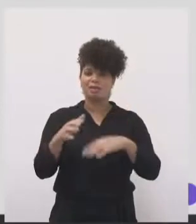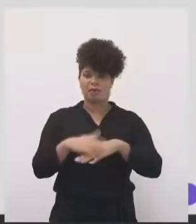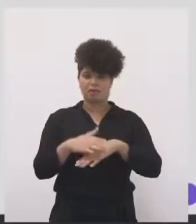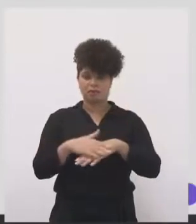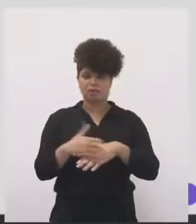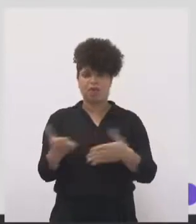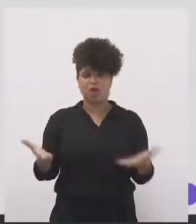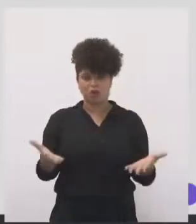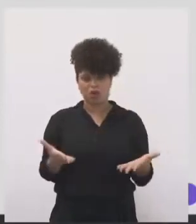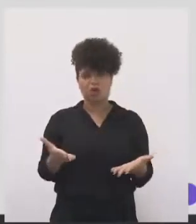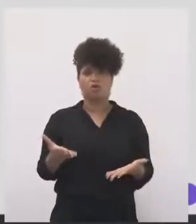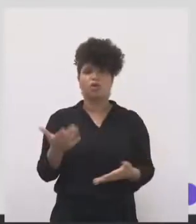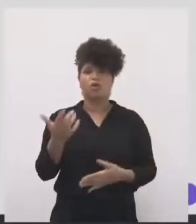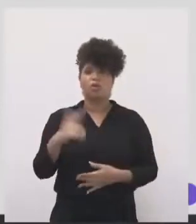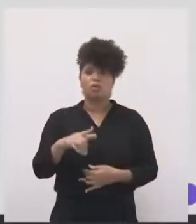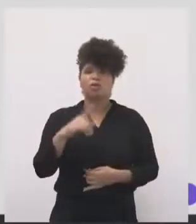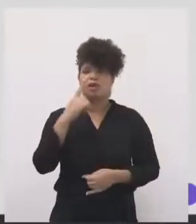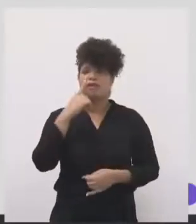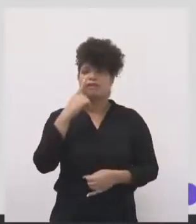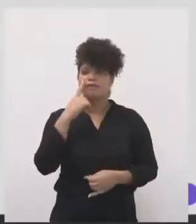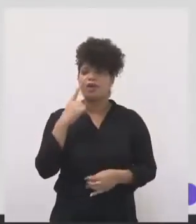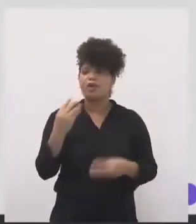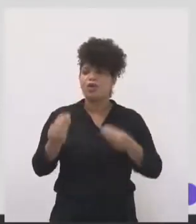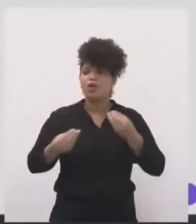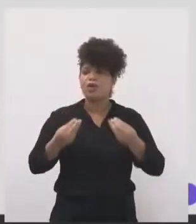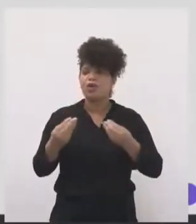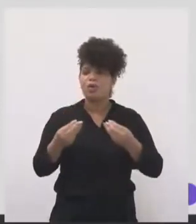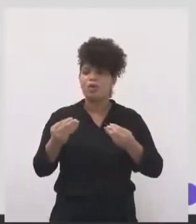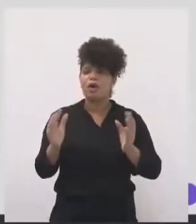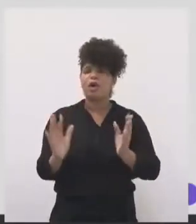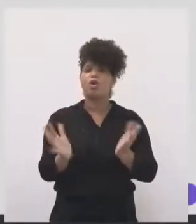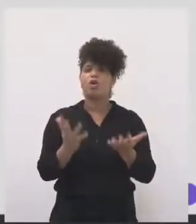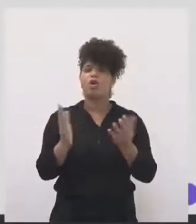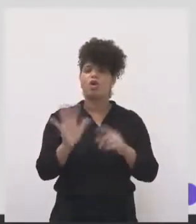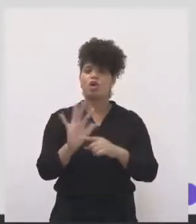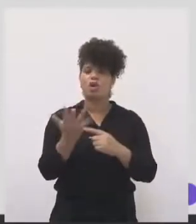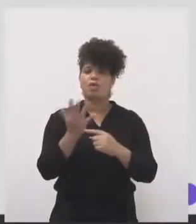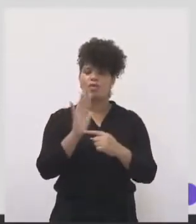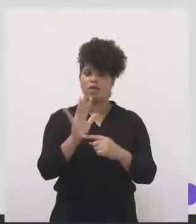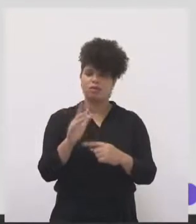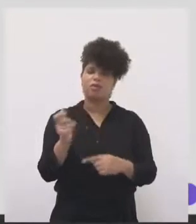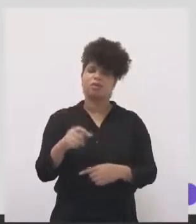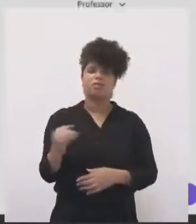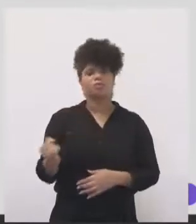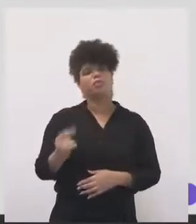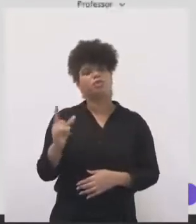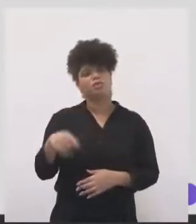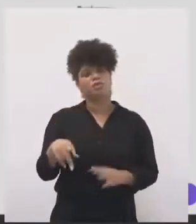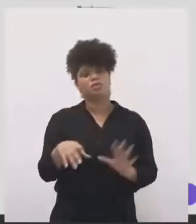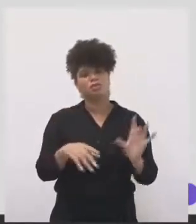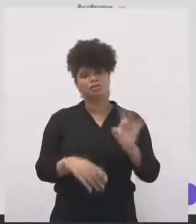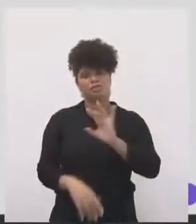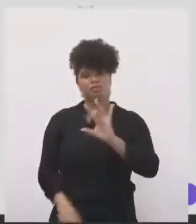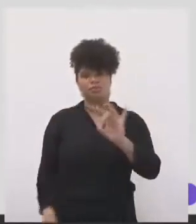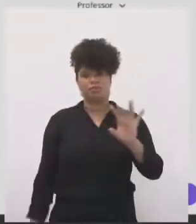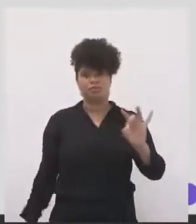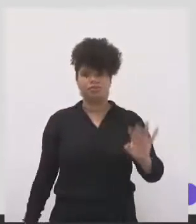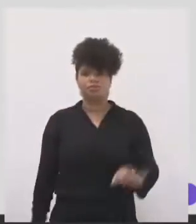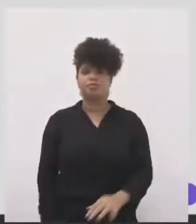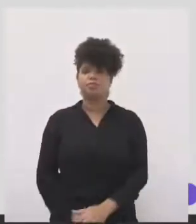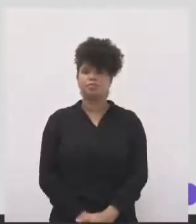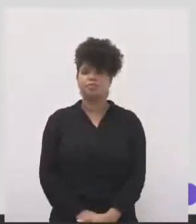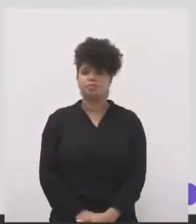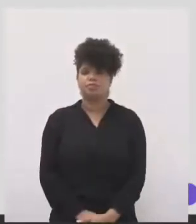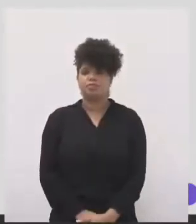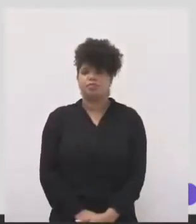e de repente um professor pode trabalhar em colaboração com o outro, através dessas funcionalidades. Ô, Tá? Carla,